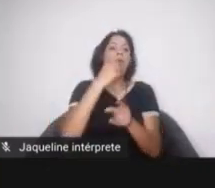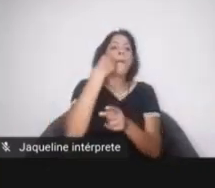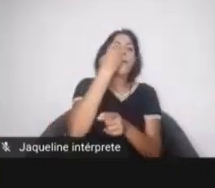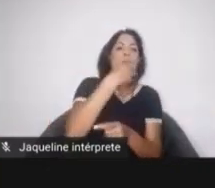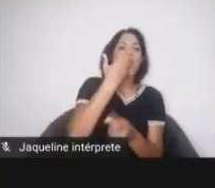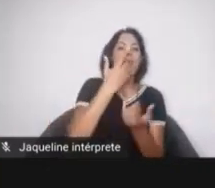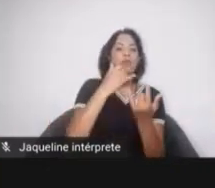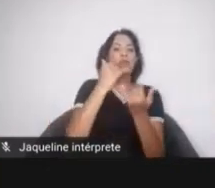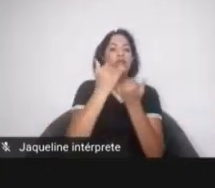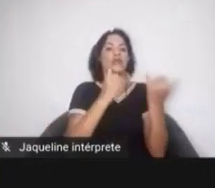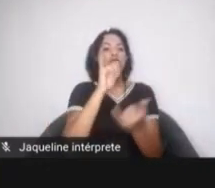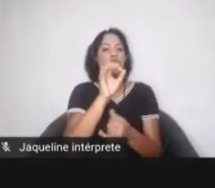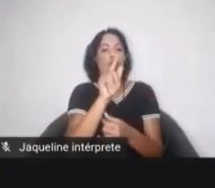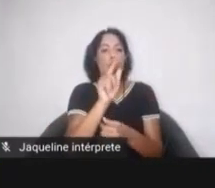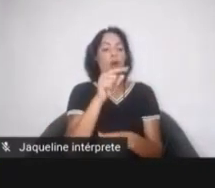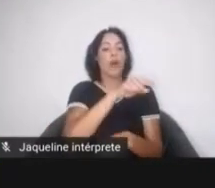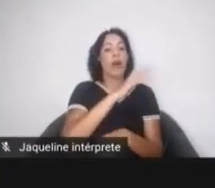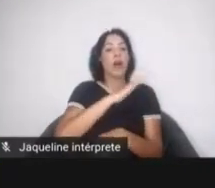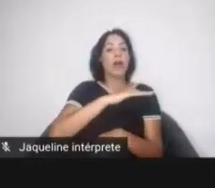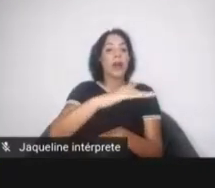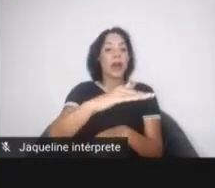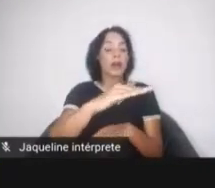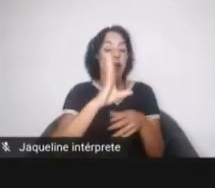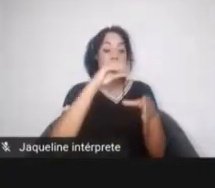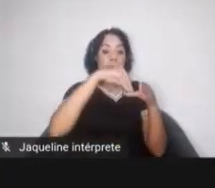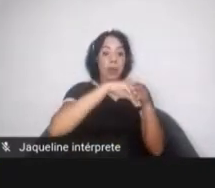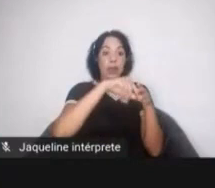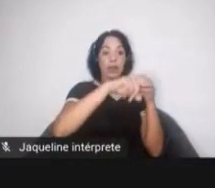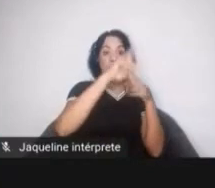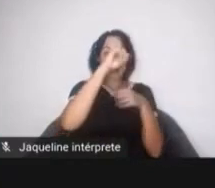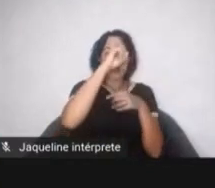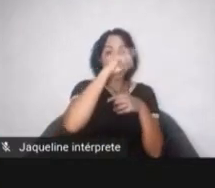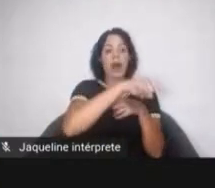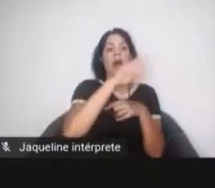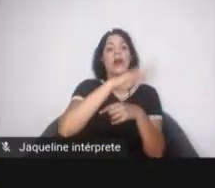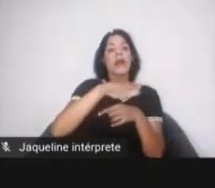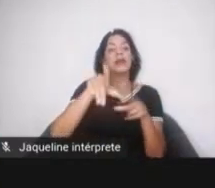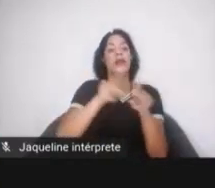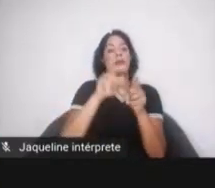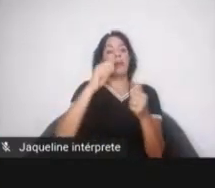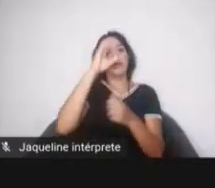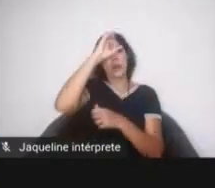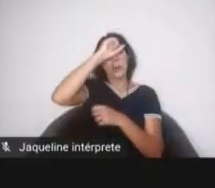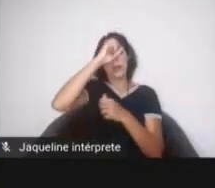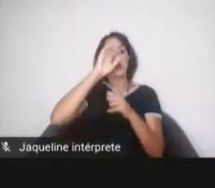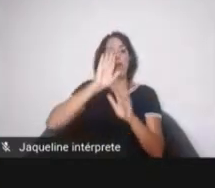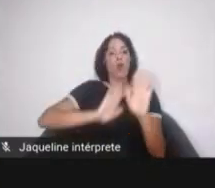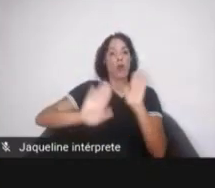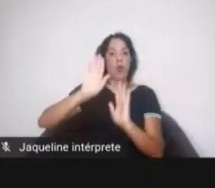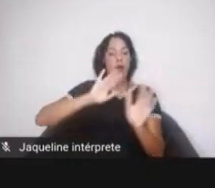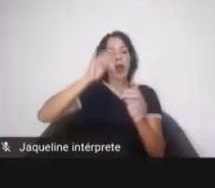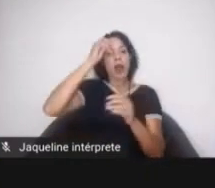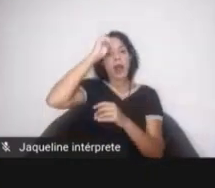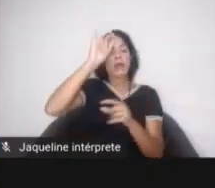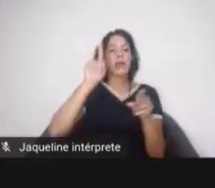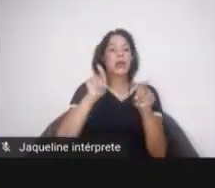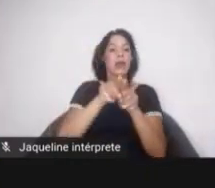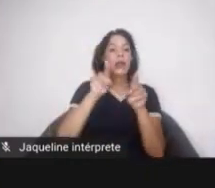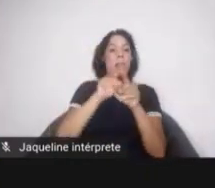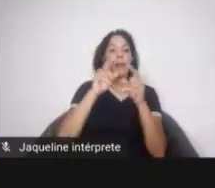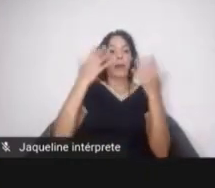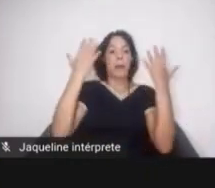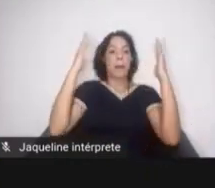que a criança também, no ambiente hospitalar, saiba se preservar, né? Não balançar o braço,